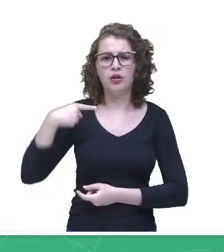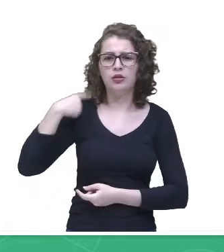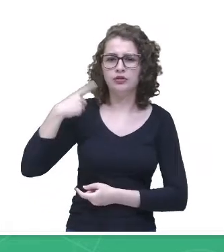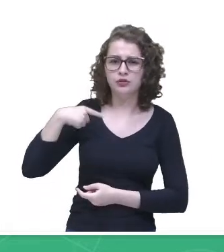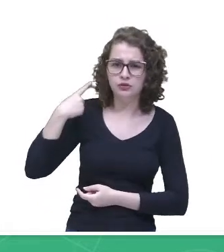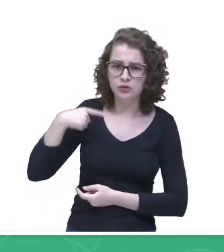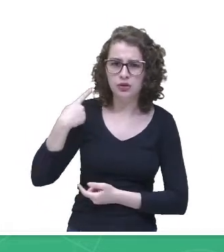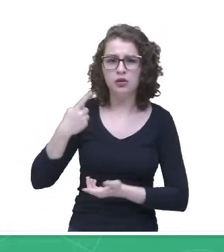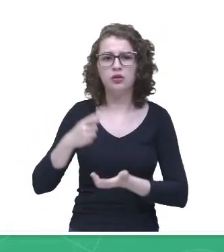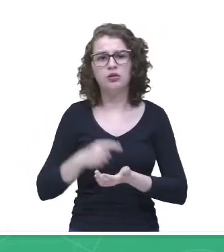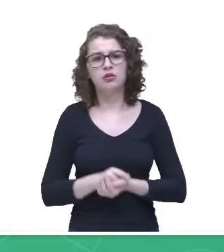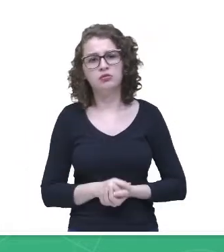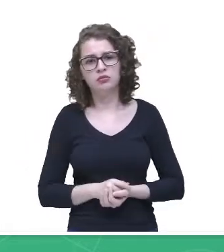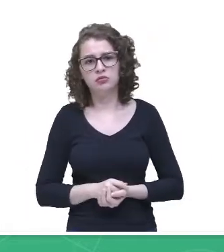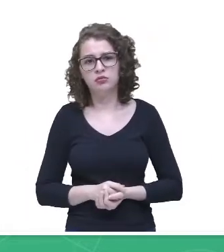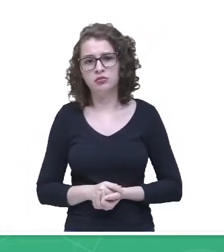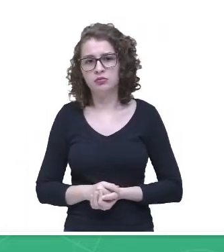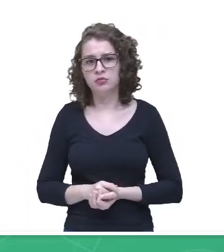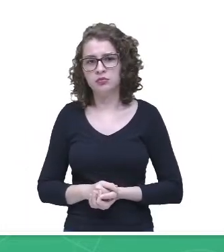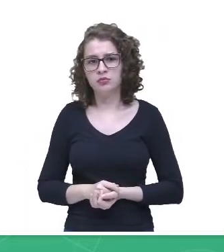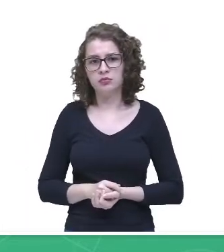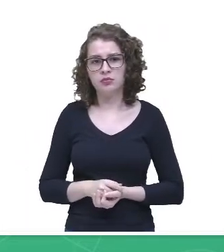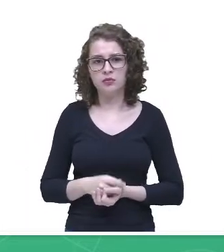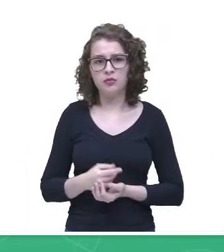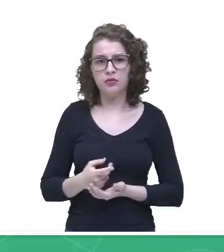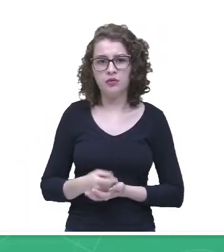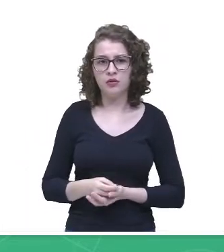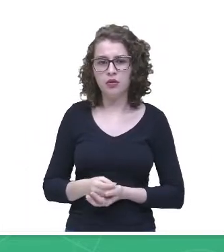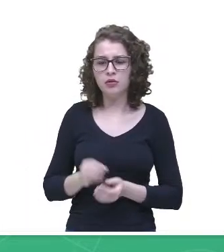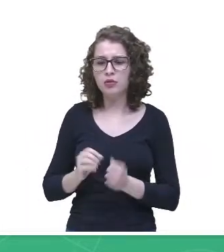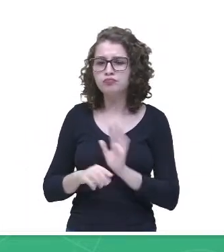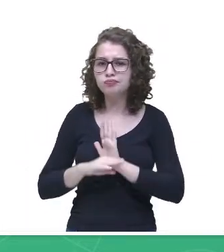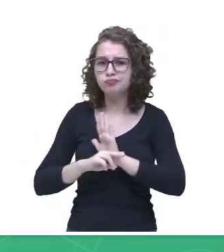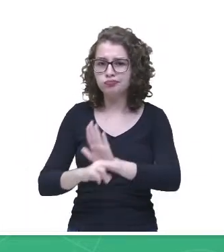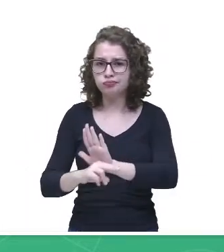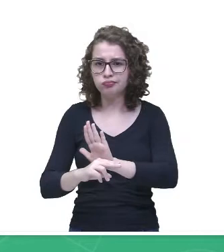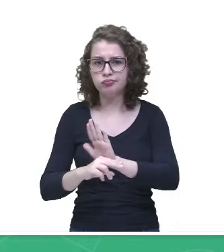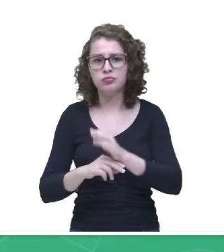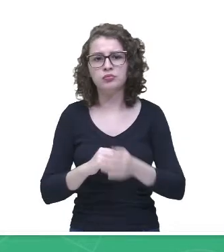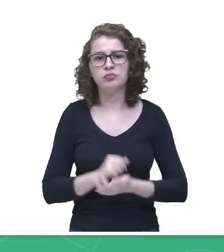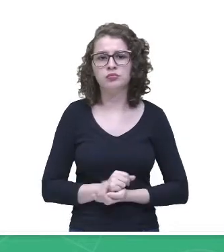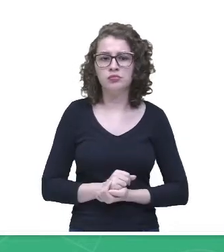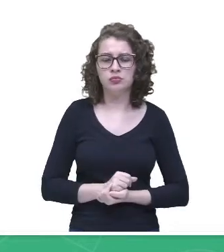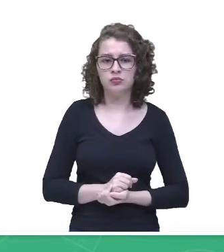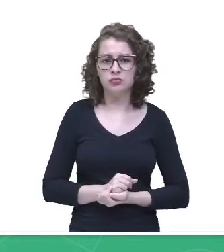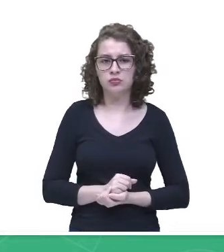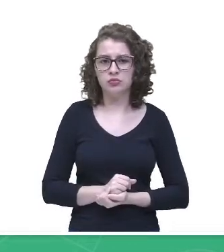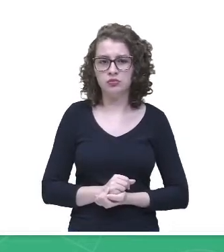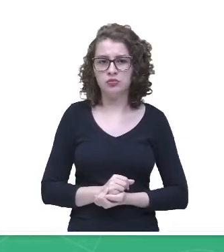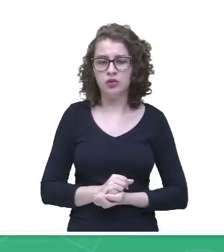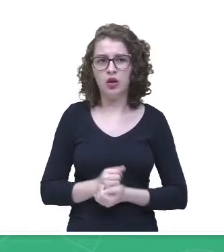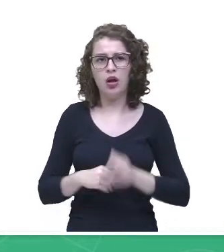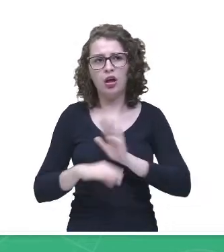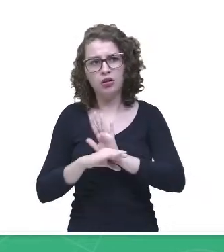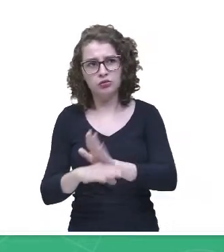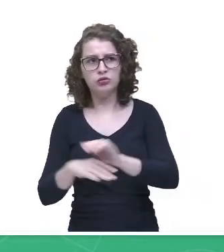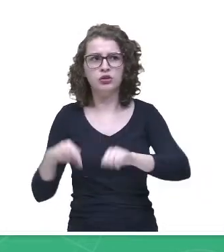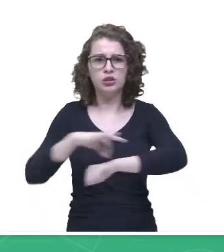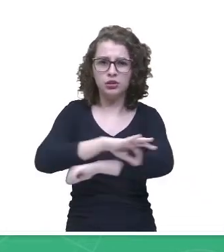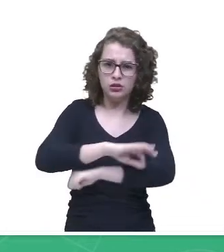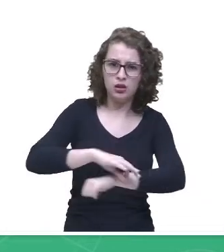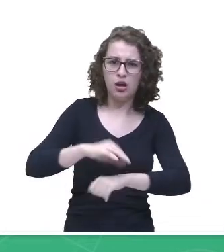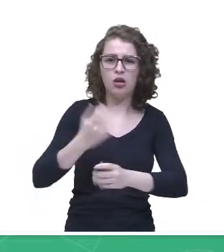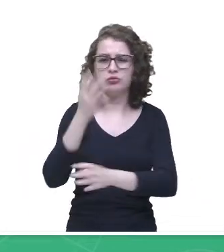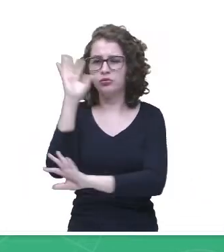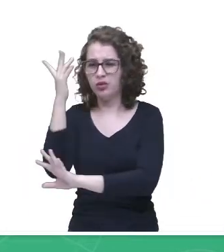advocacia. A gente vai encontrar consultorias aí, consultorias engenharia, consultoria ambiental.